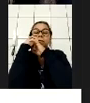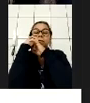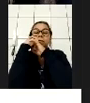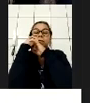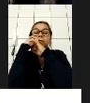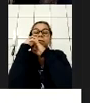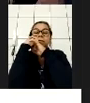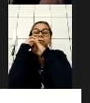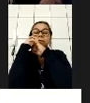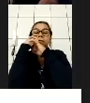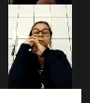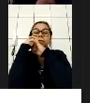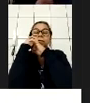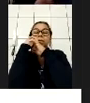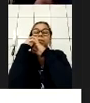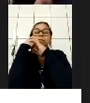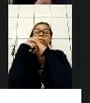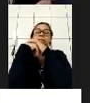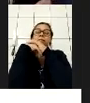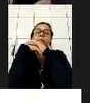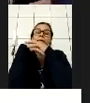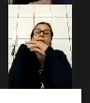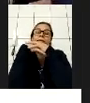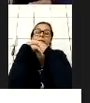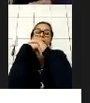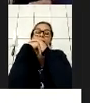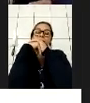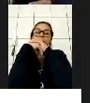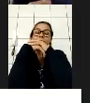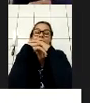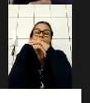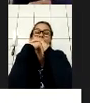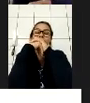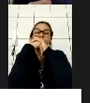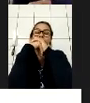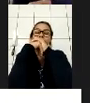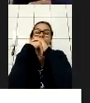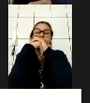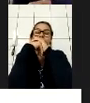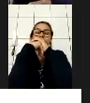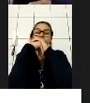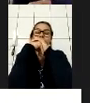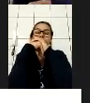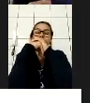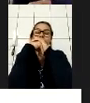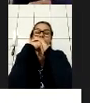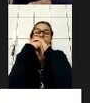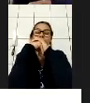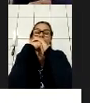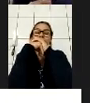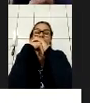tá? Então, é importantíssimo colocar corrimão nas escadas, tá?